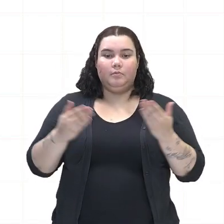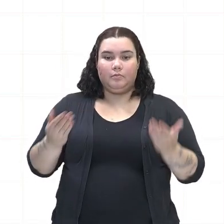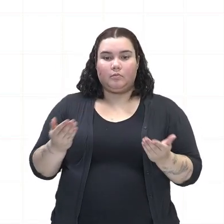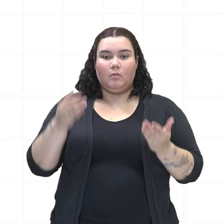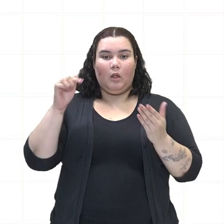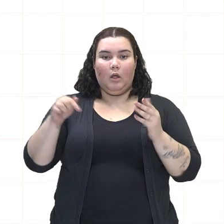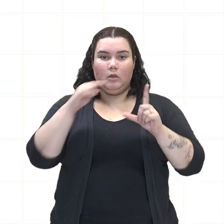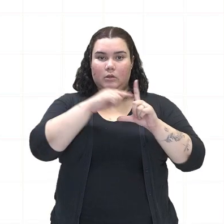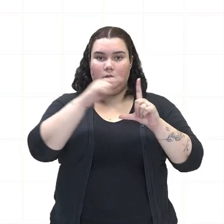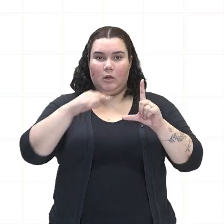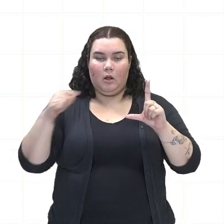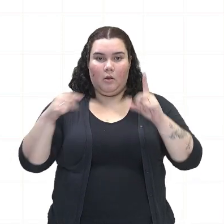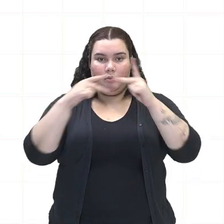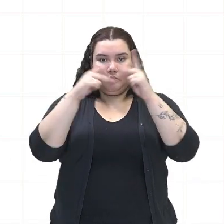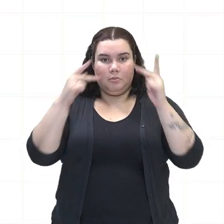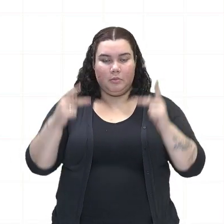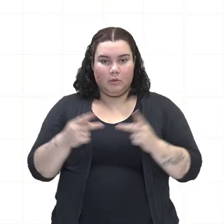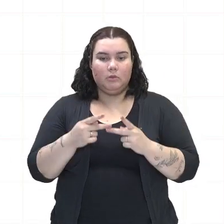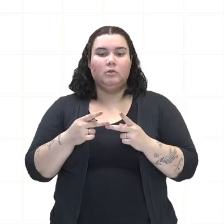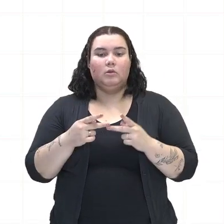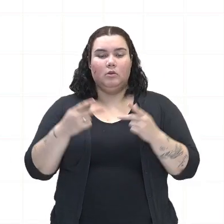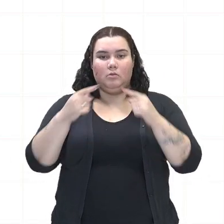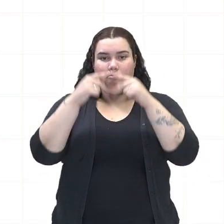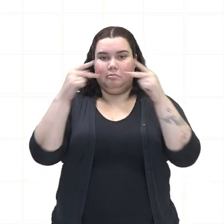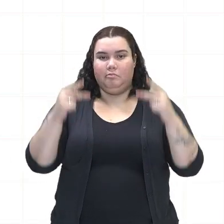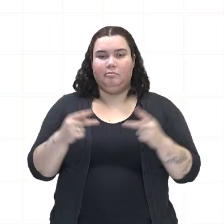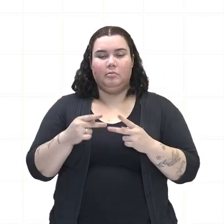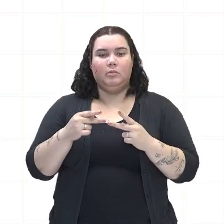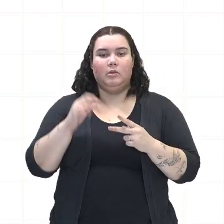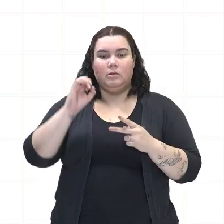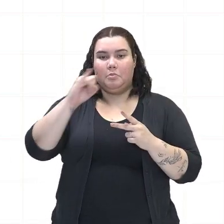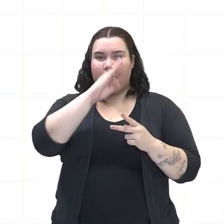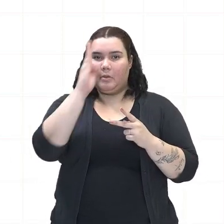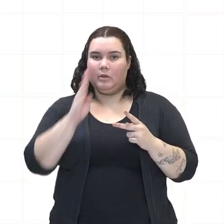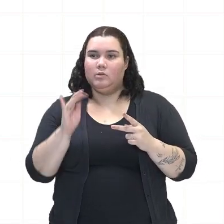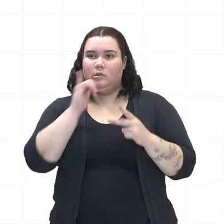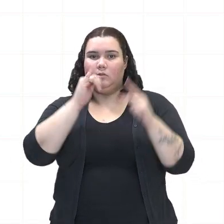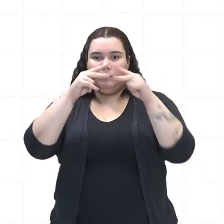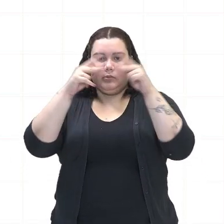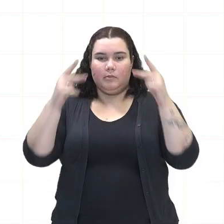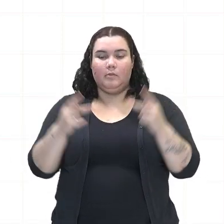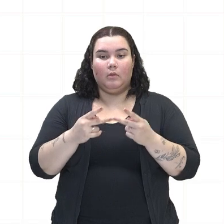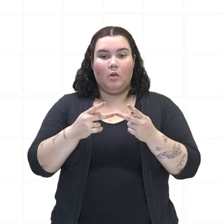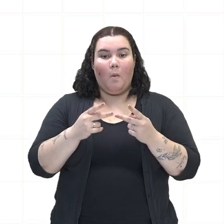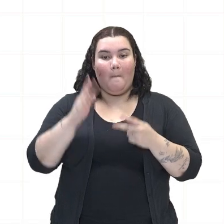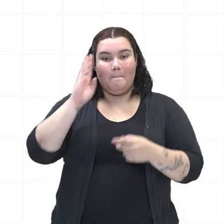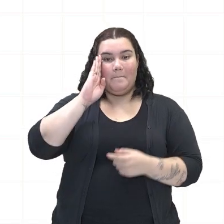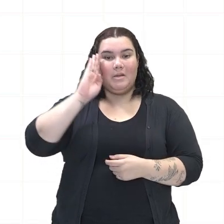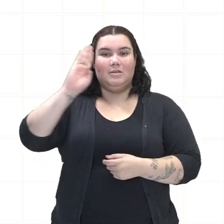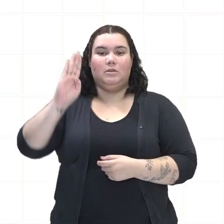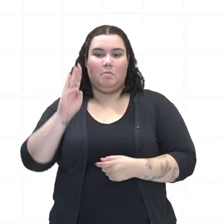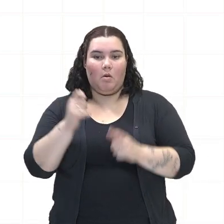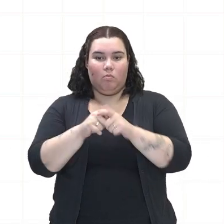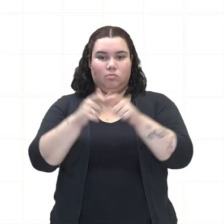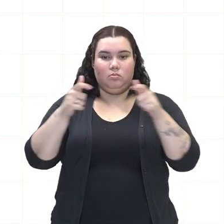nesse gráfico de pizza aí, se o Brasil fosse esse gráfico de pizza, só o estado de Mato Grosso